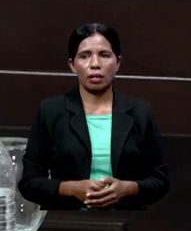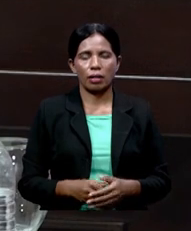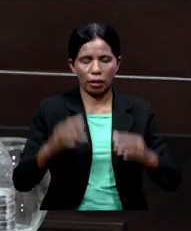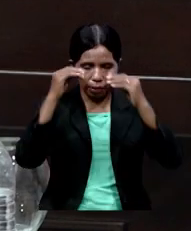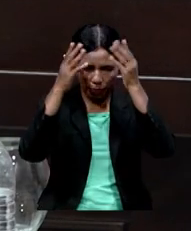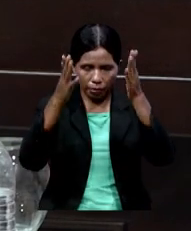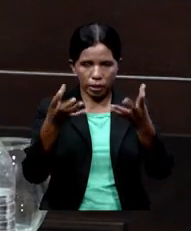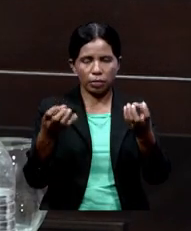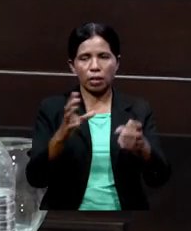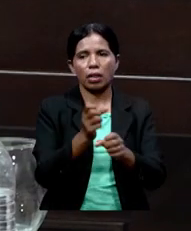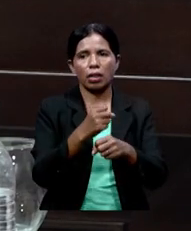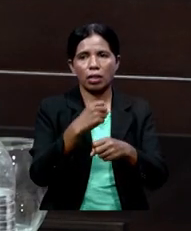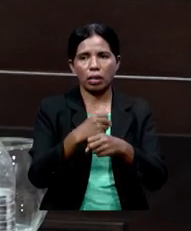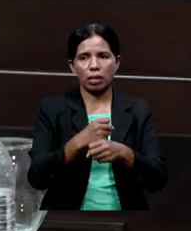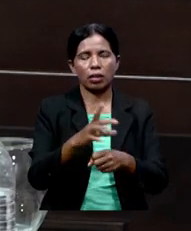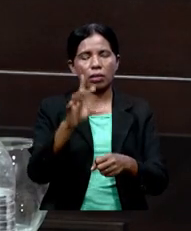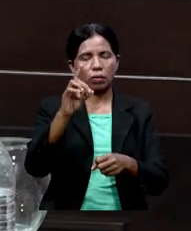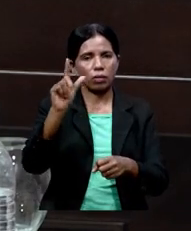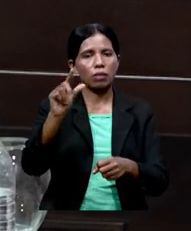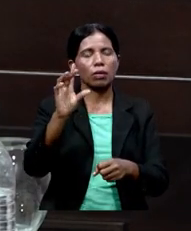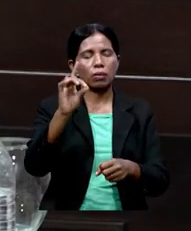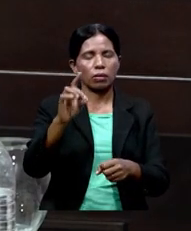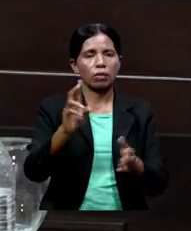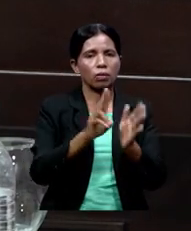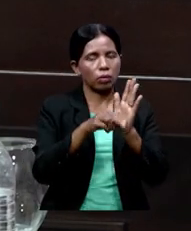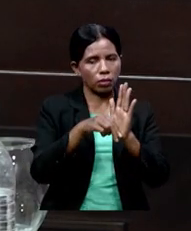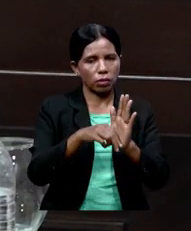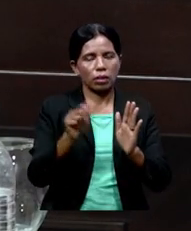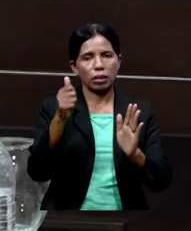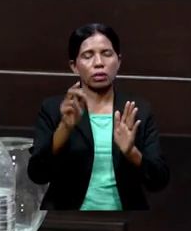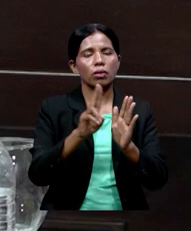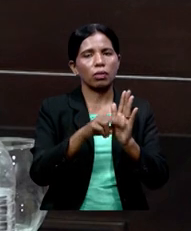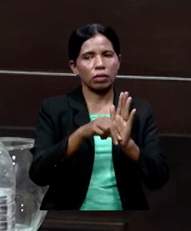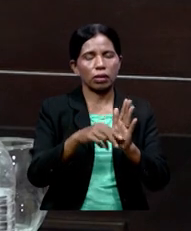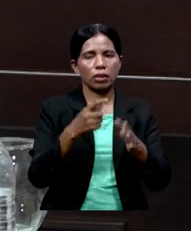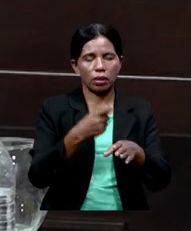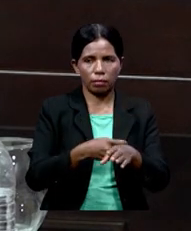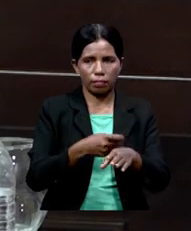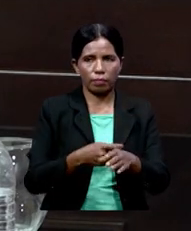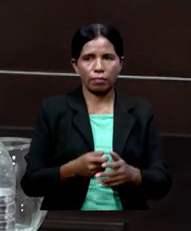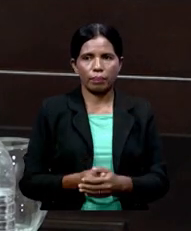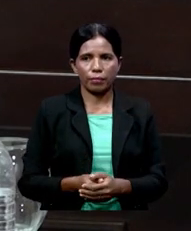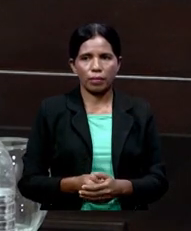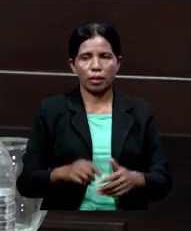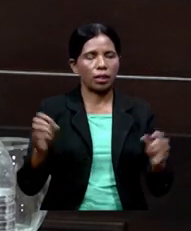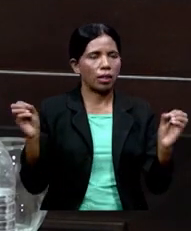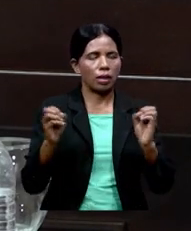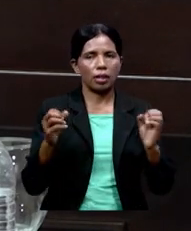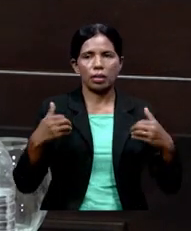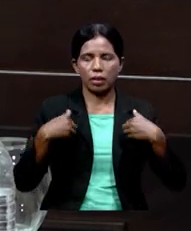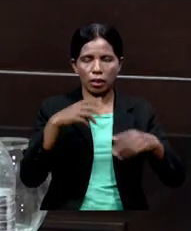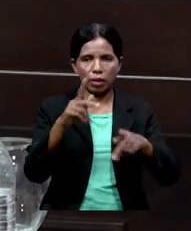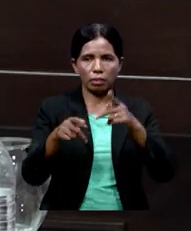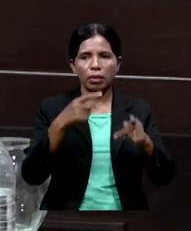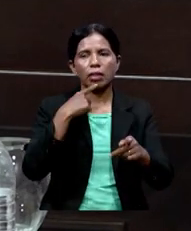Professor Barak Makhalo, 8 horas de tempo, 10 horas de tempo e 12 horas de tempo. E lá ia é uma ida, uma